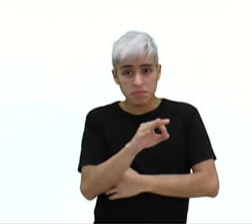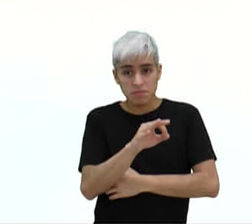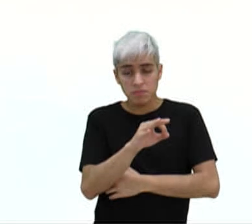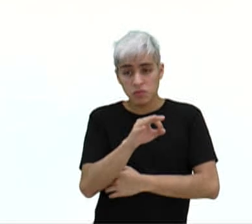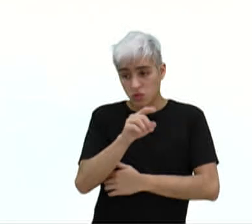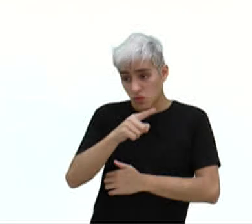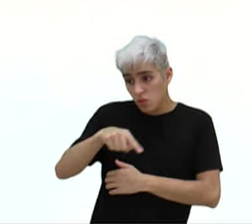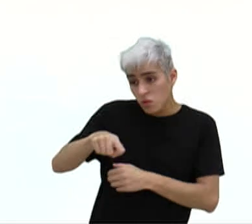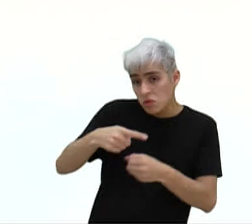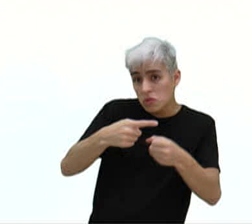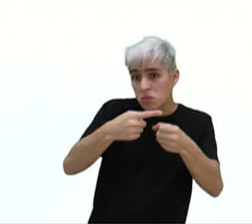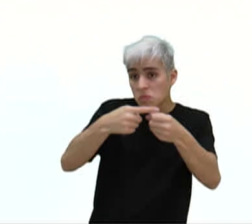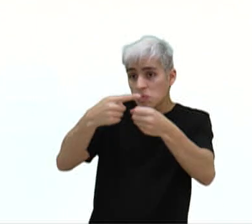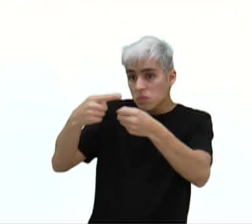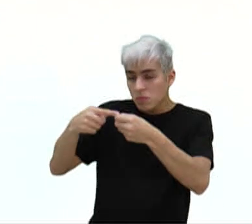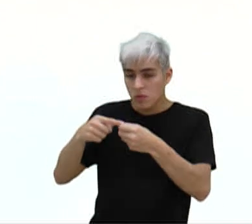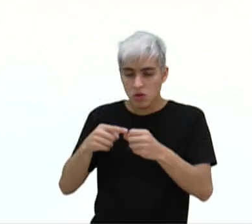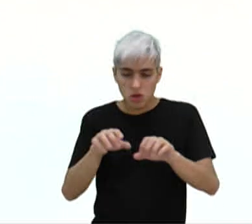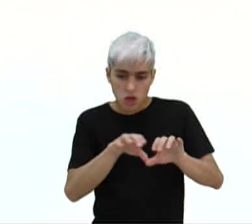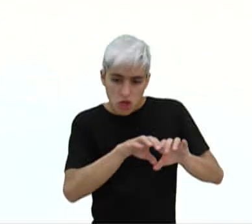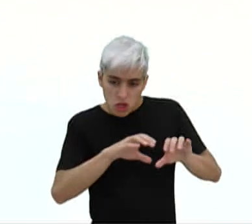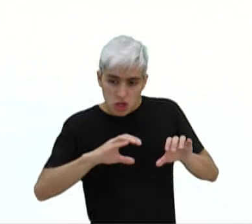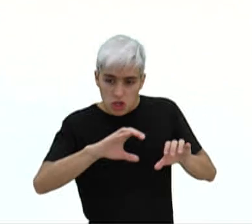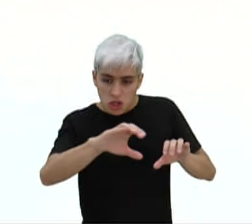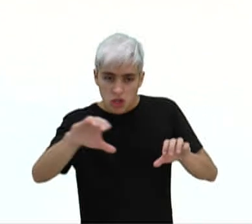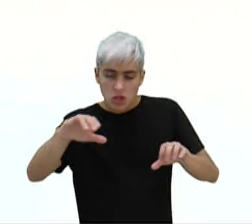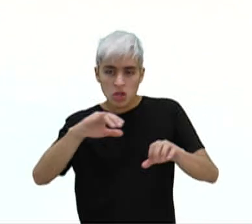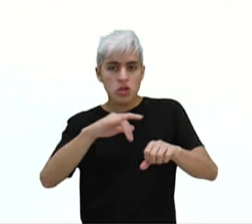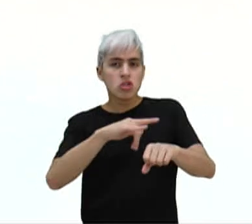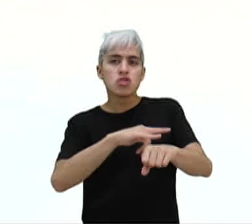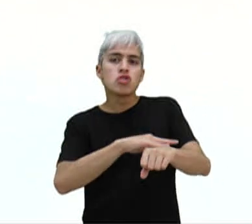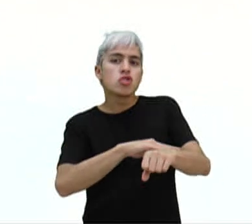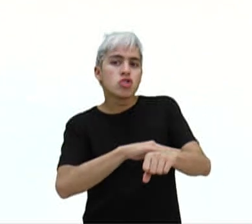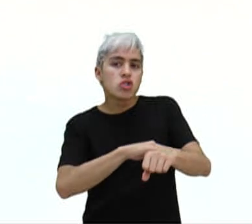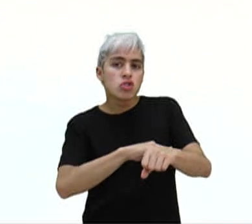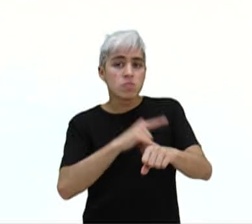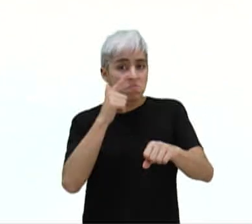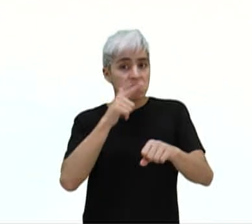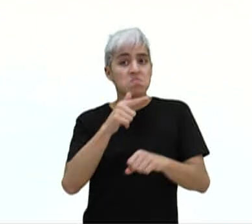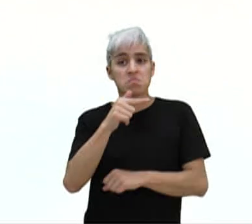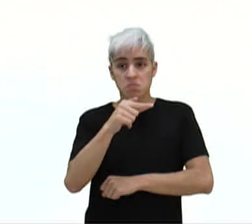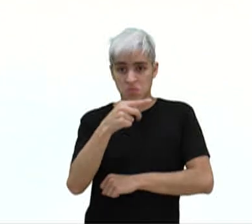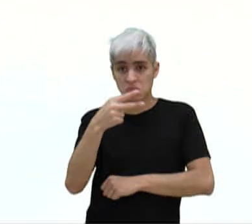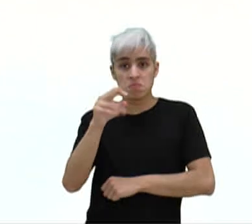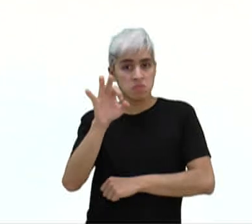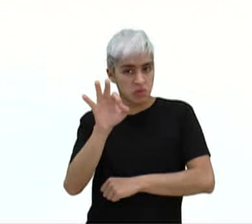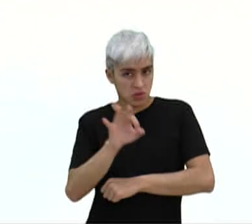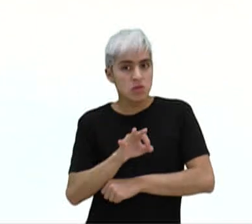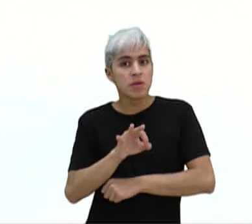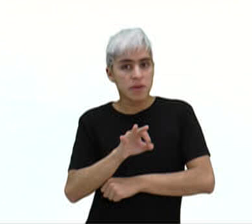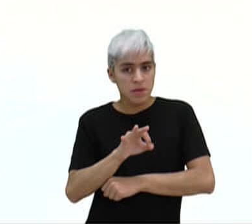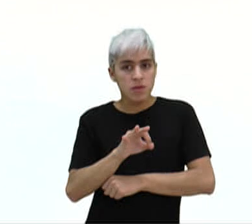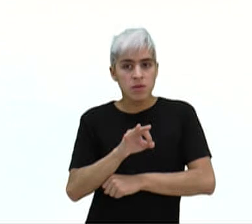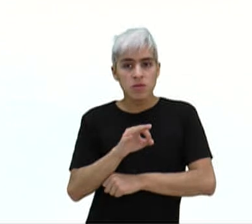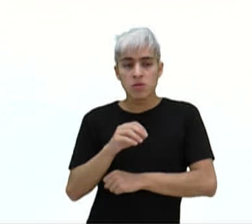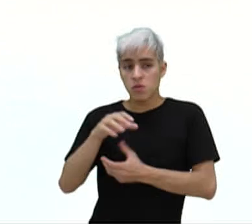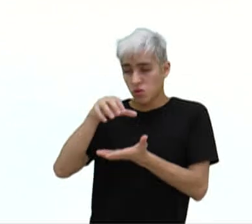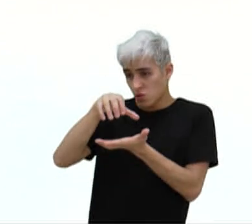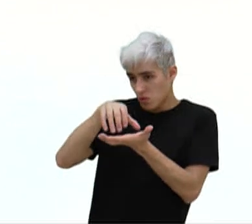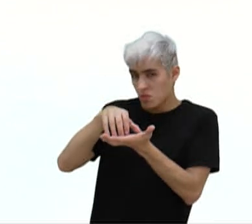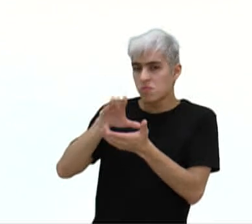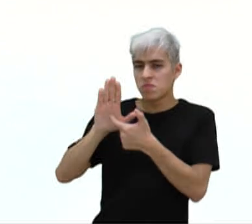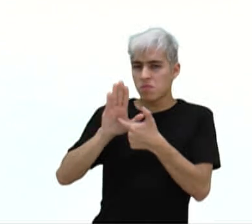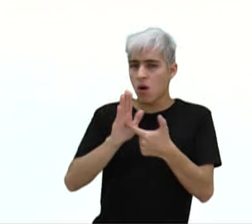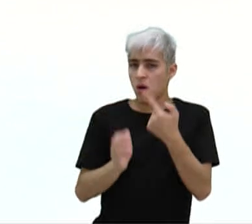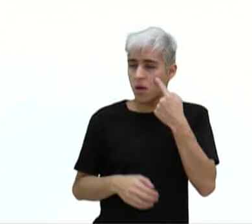municípios e a coleta de esgoto alcança a marca de 72%, conforme aponta o Instituto Trata Brasil e o